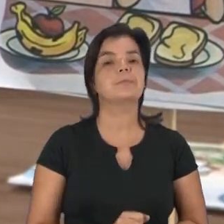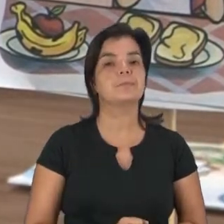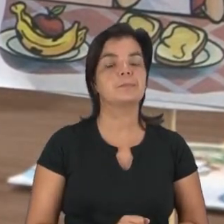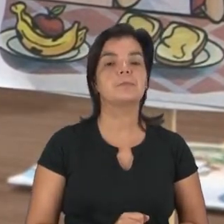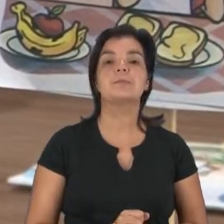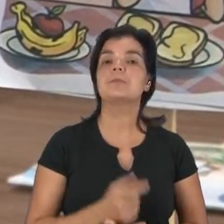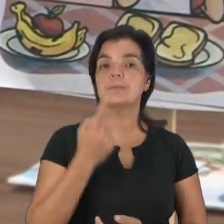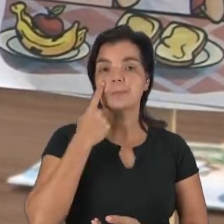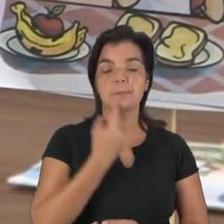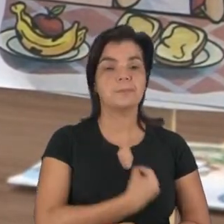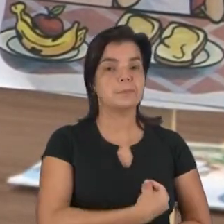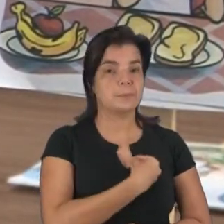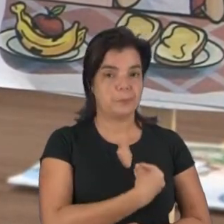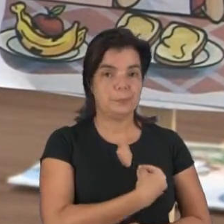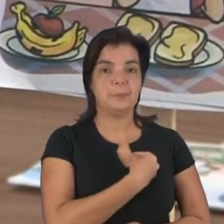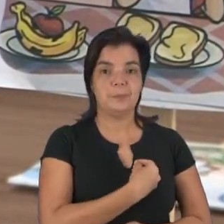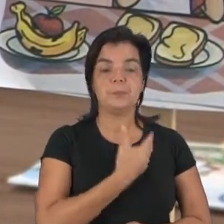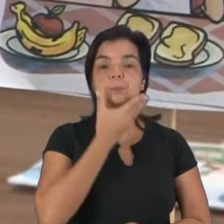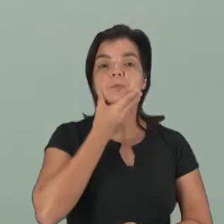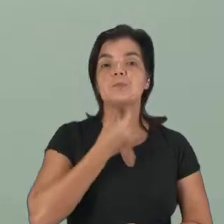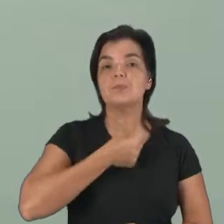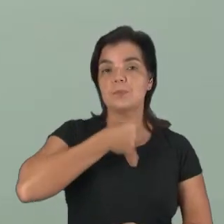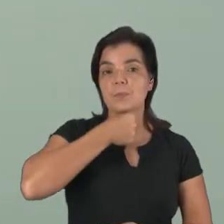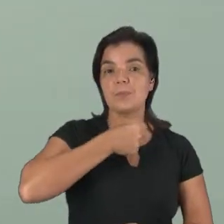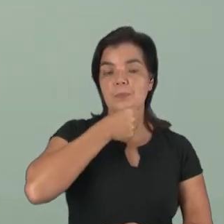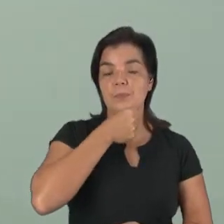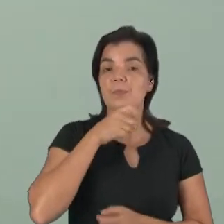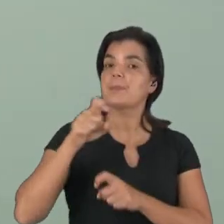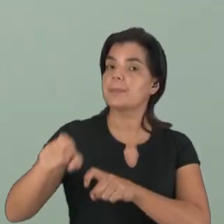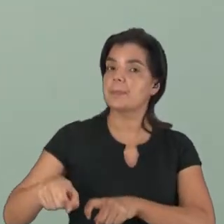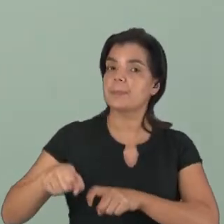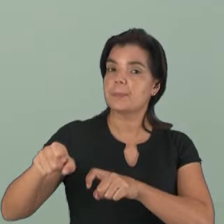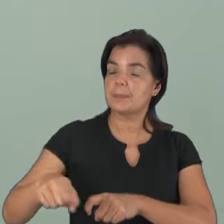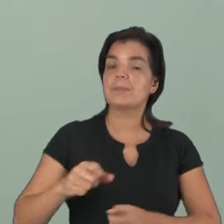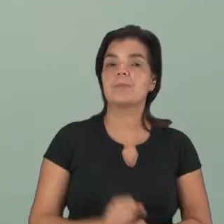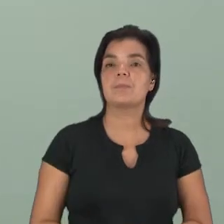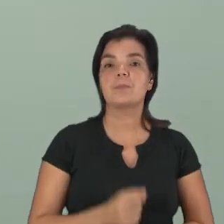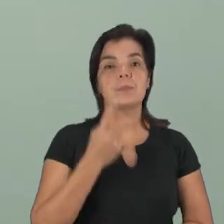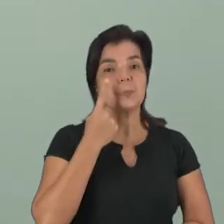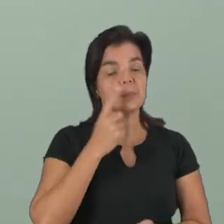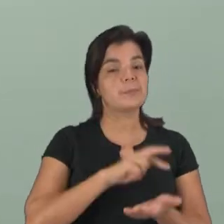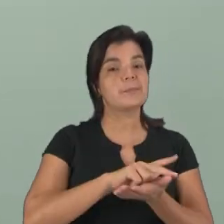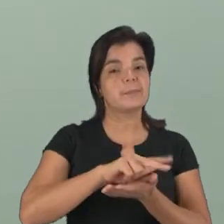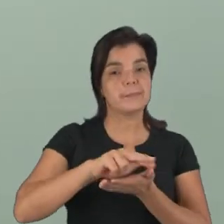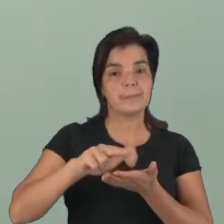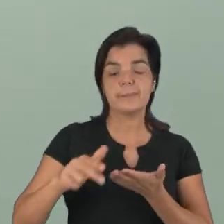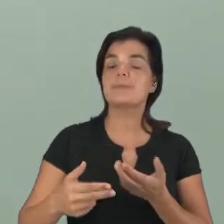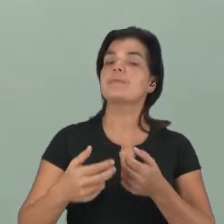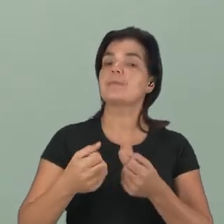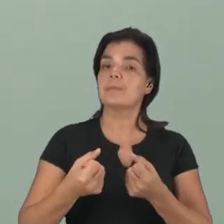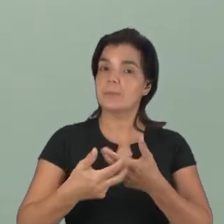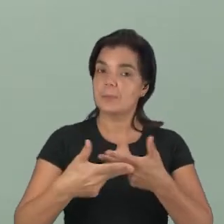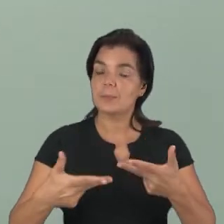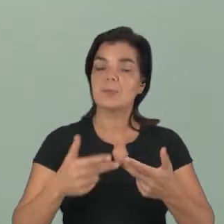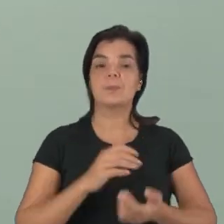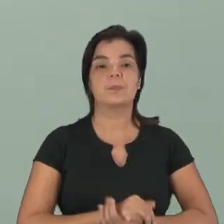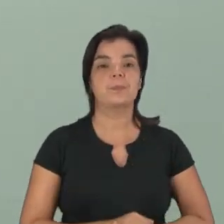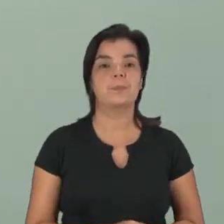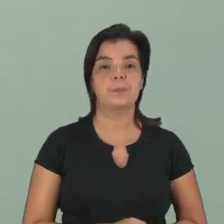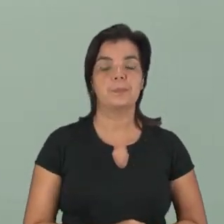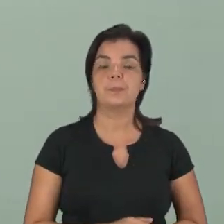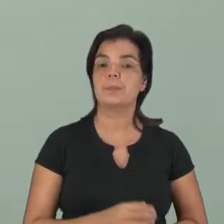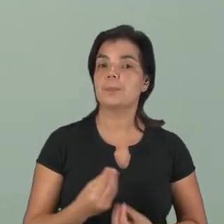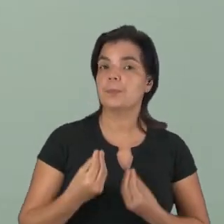rotina do avô na fazenda e assim ele pode cumprir várias atividades